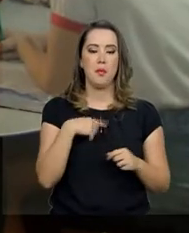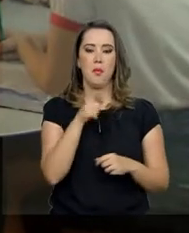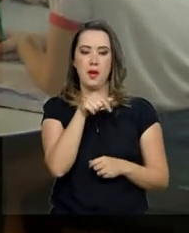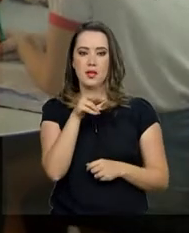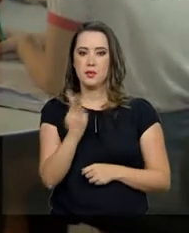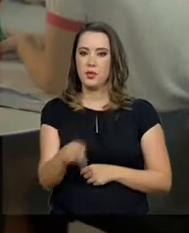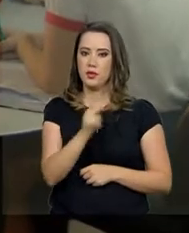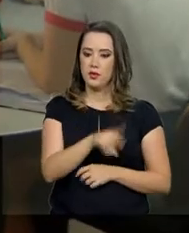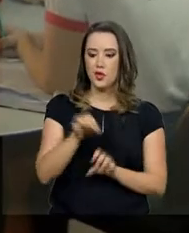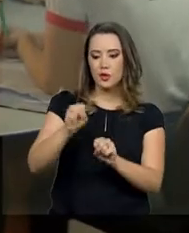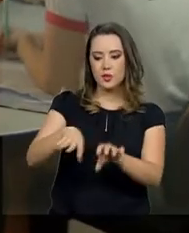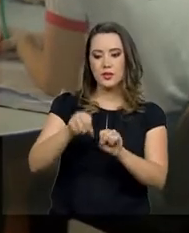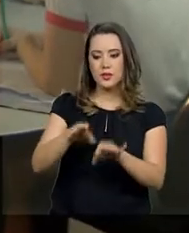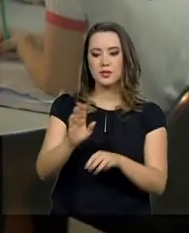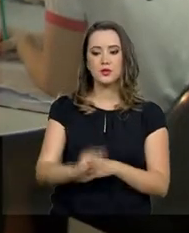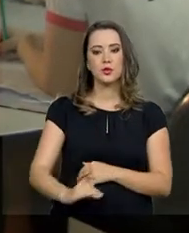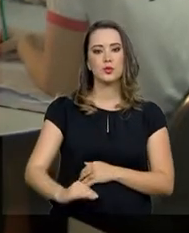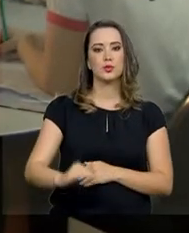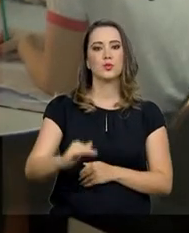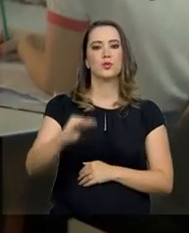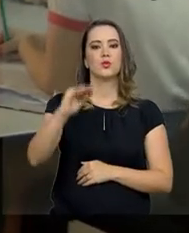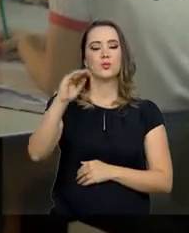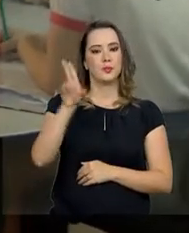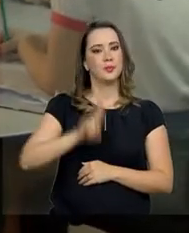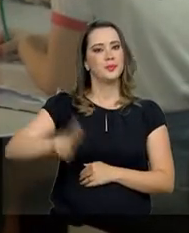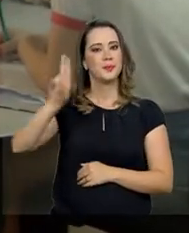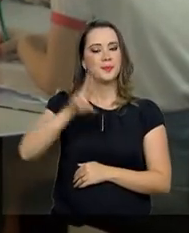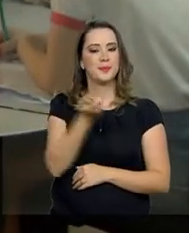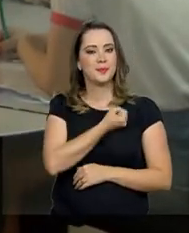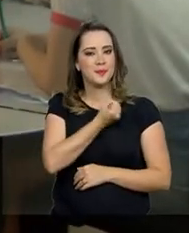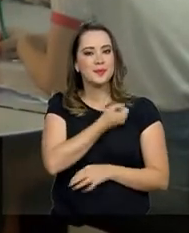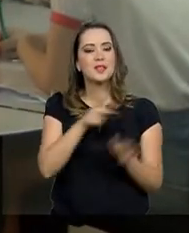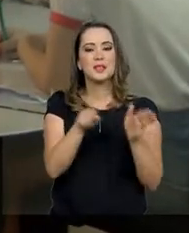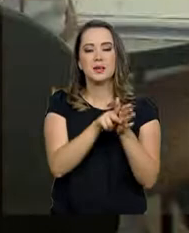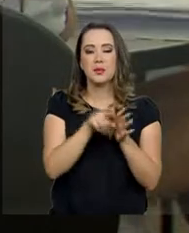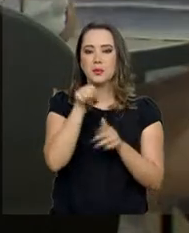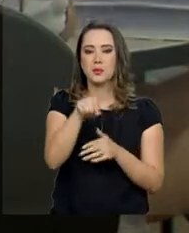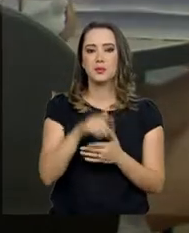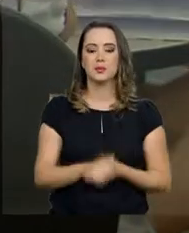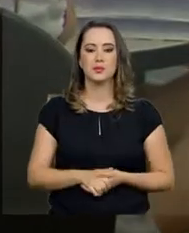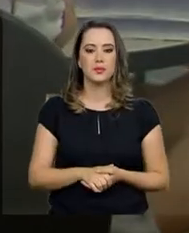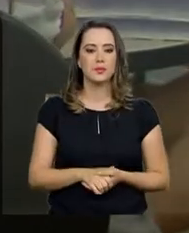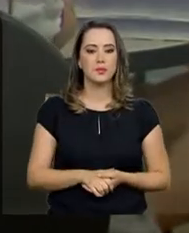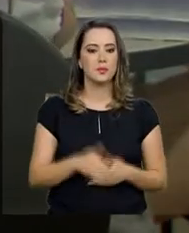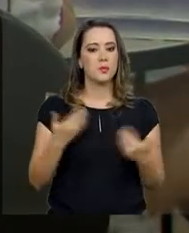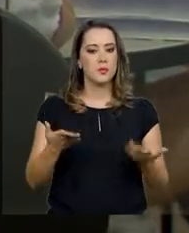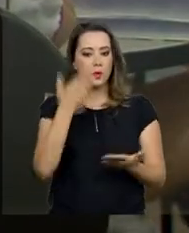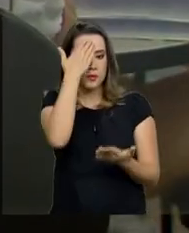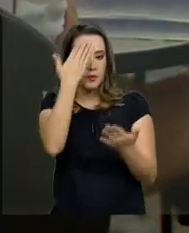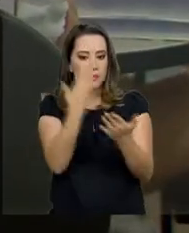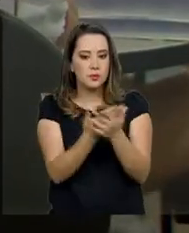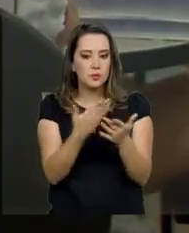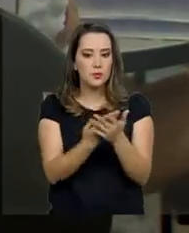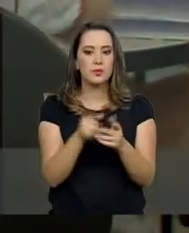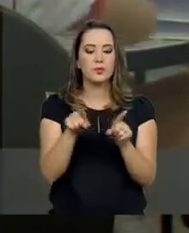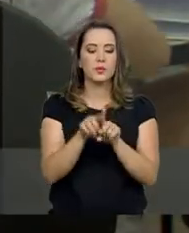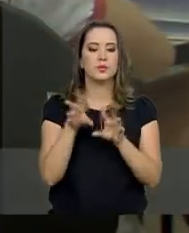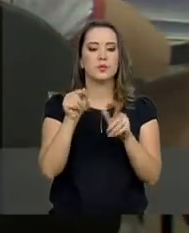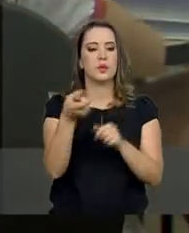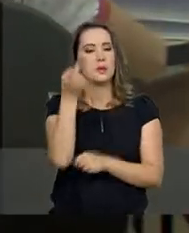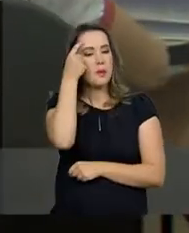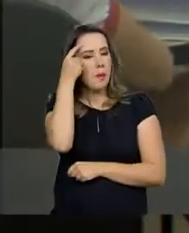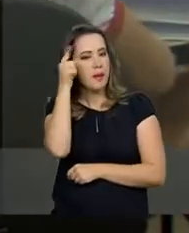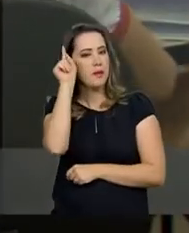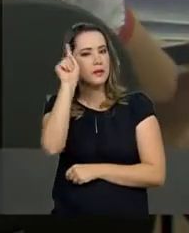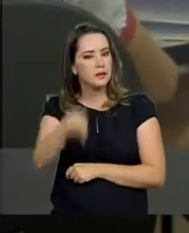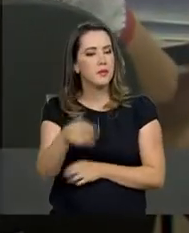uma forma de ensinar que desde pequenas o universo dos números também é delas. É você ter a confiança de que o que você pensa também